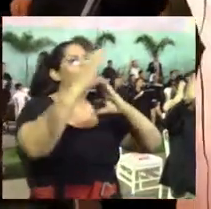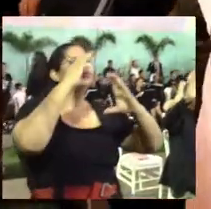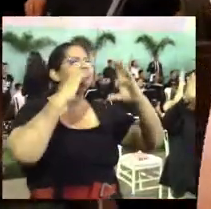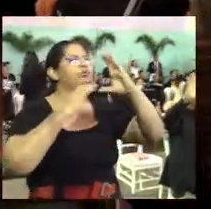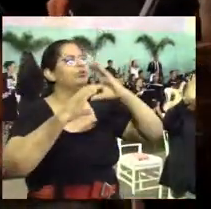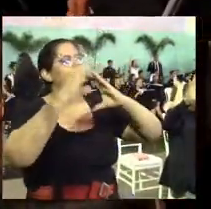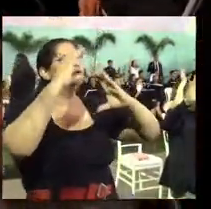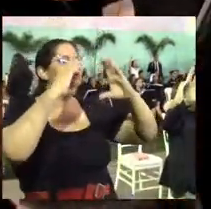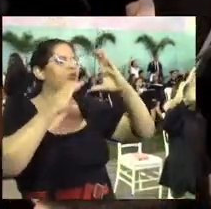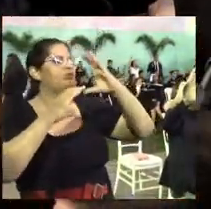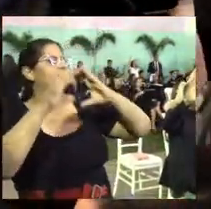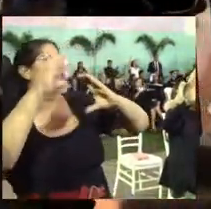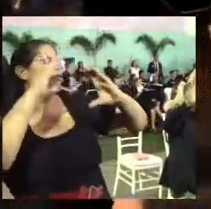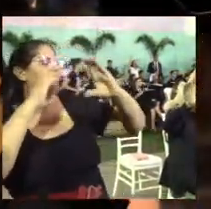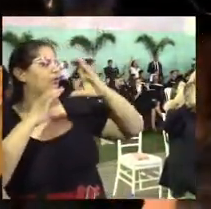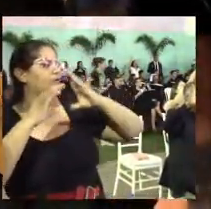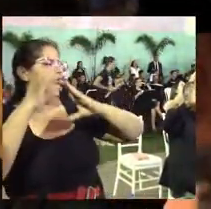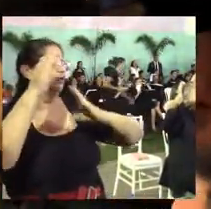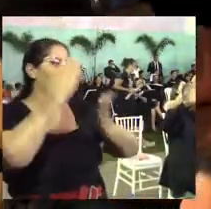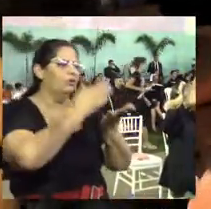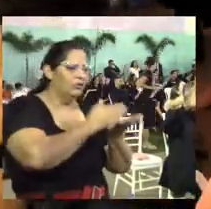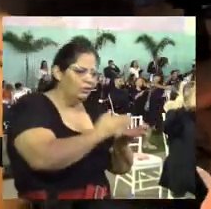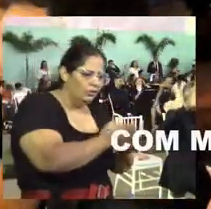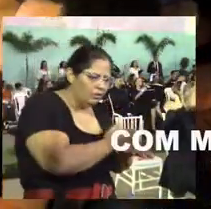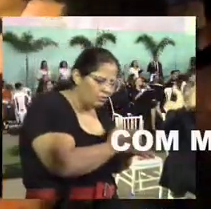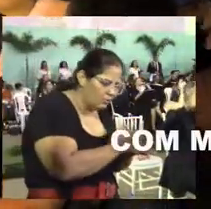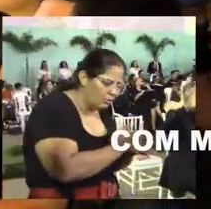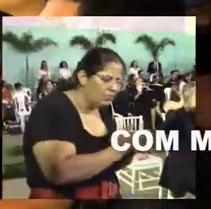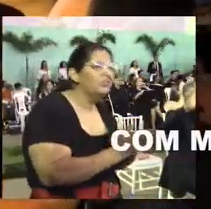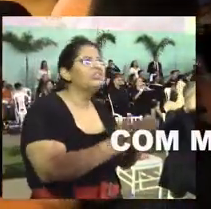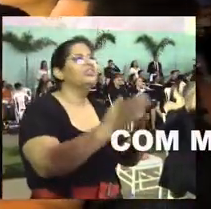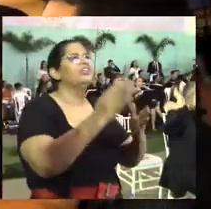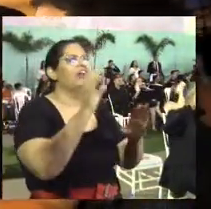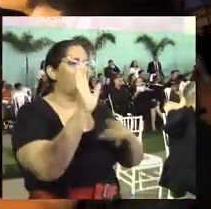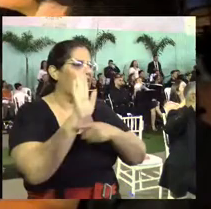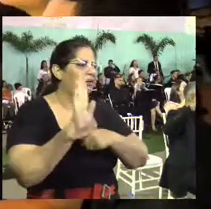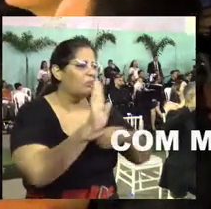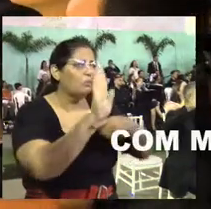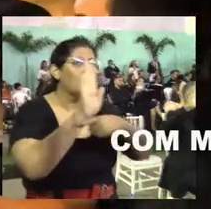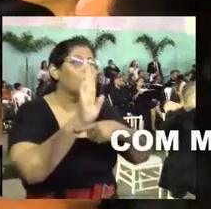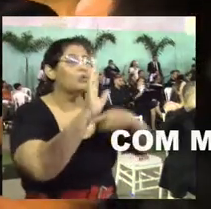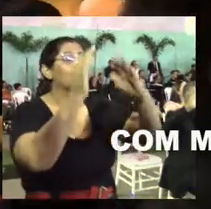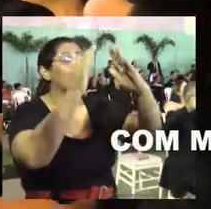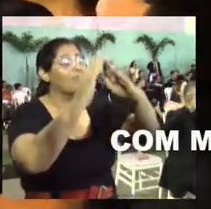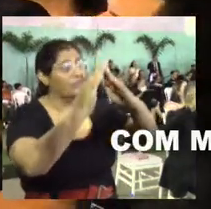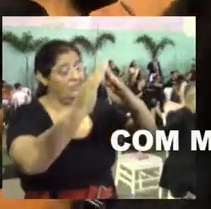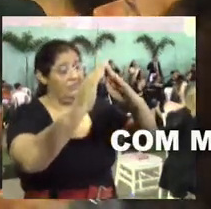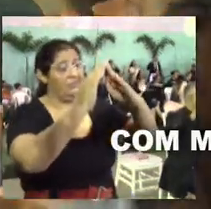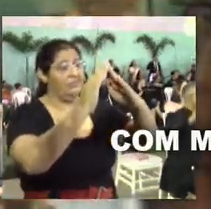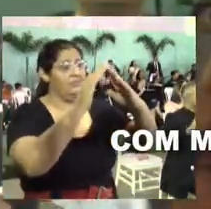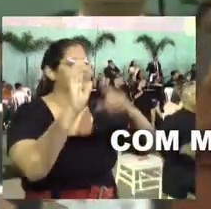aí querido ele come na tua casa Ele cuida do teu casamento ah